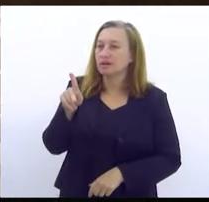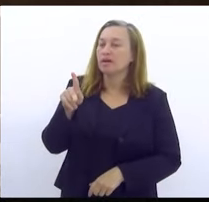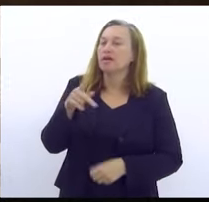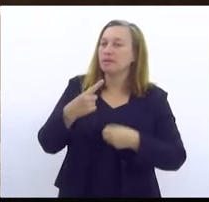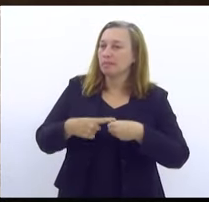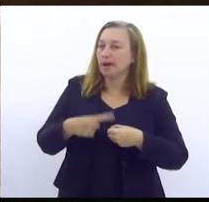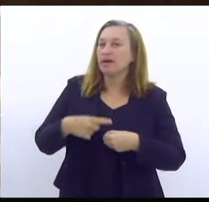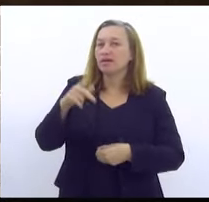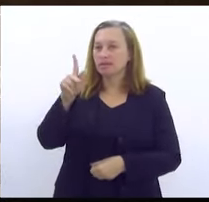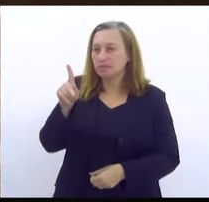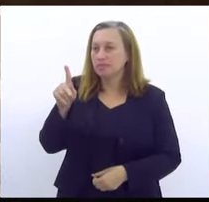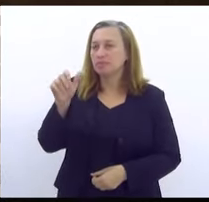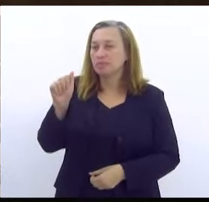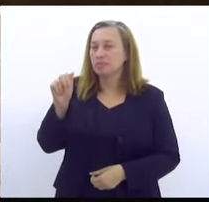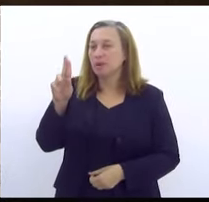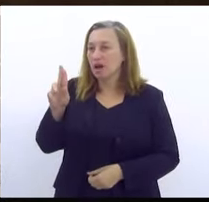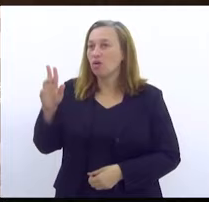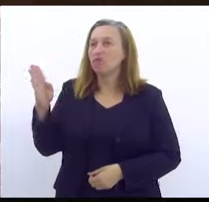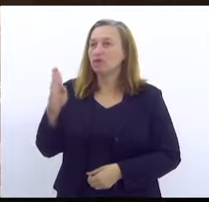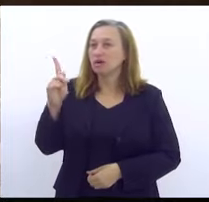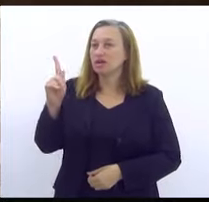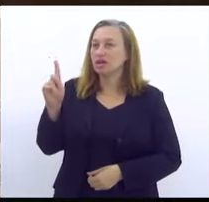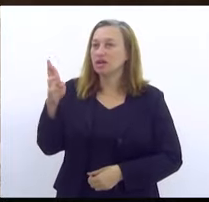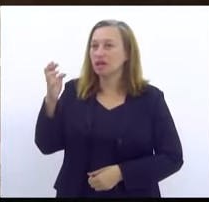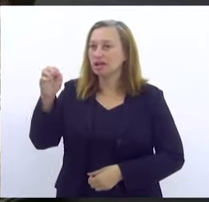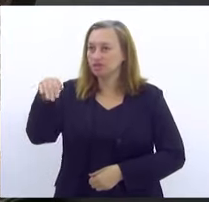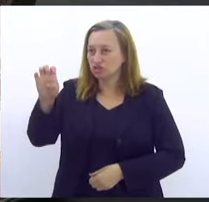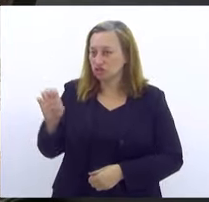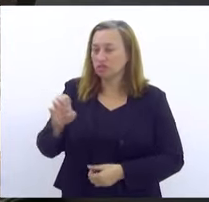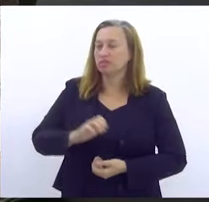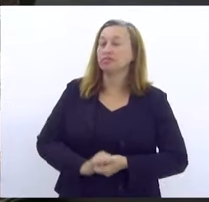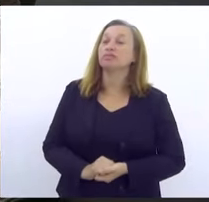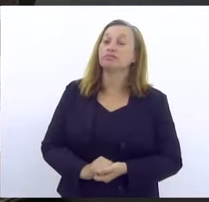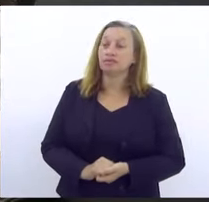primeiro clube onde jogou o Garrincha. Obrigado, presidente.